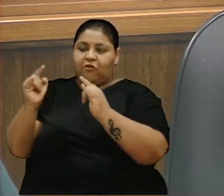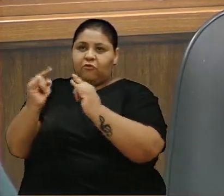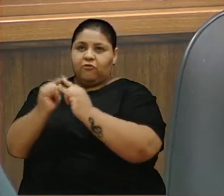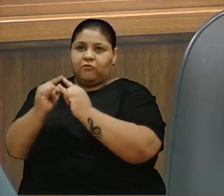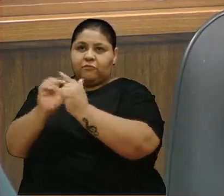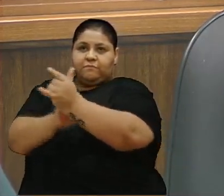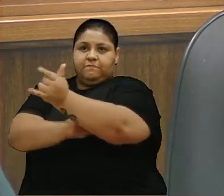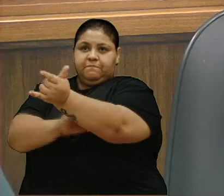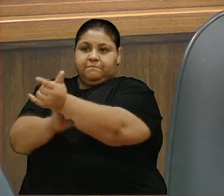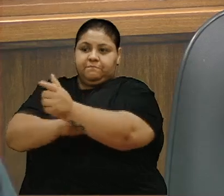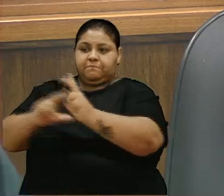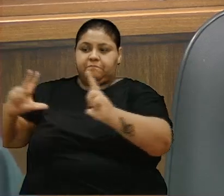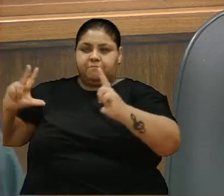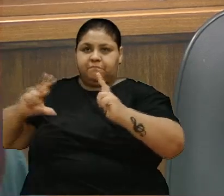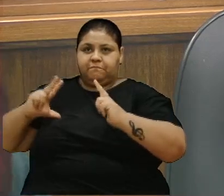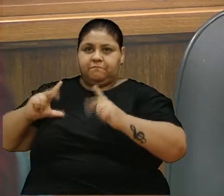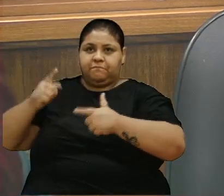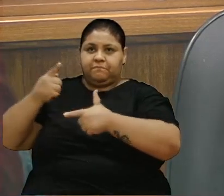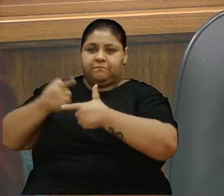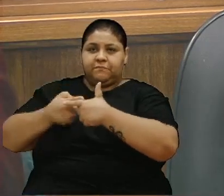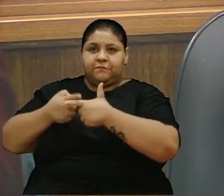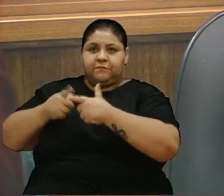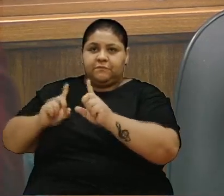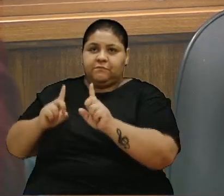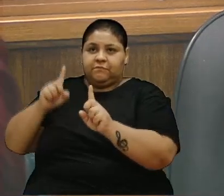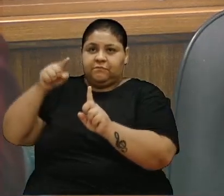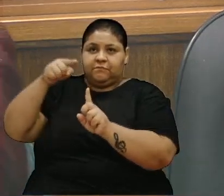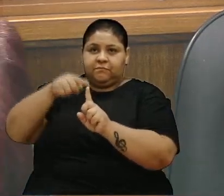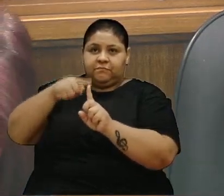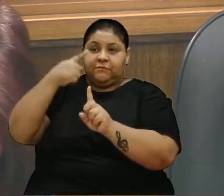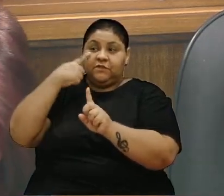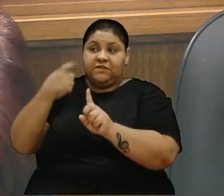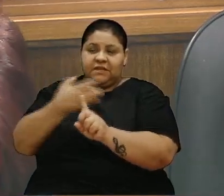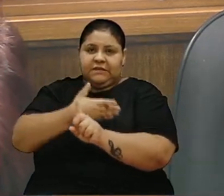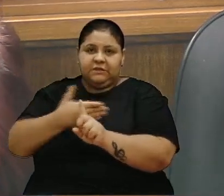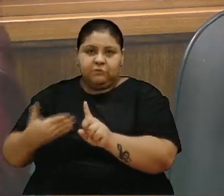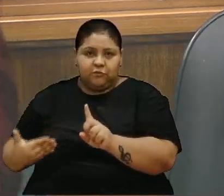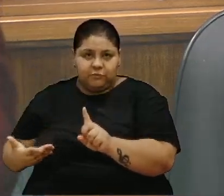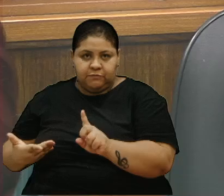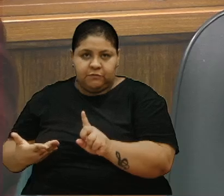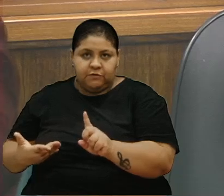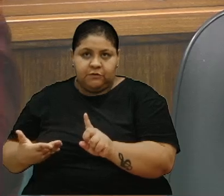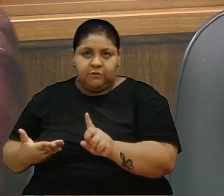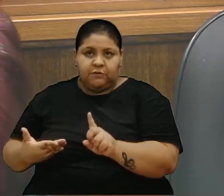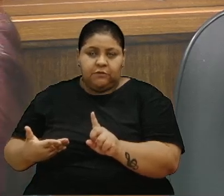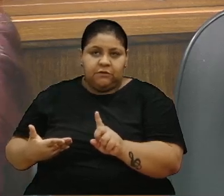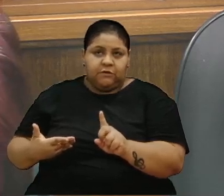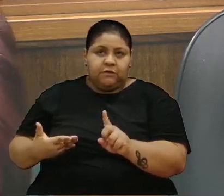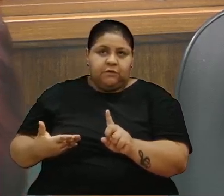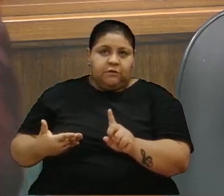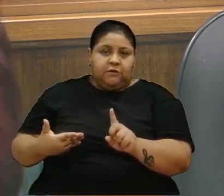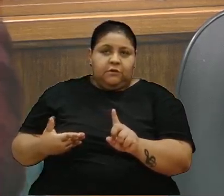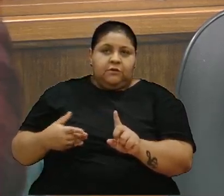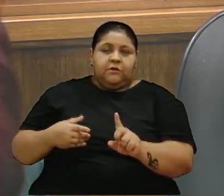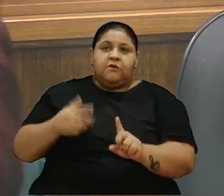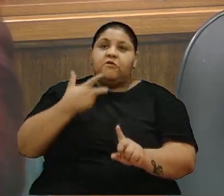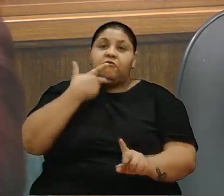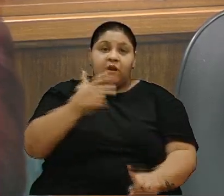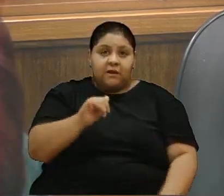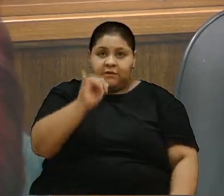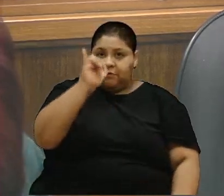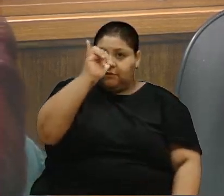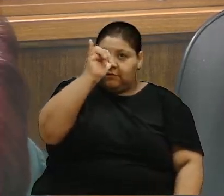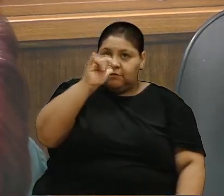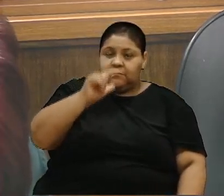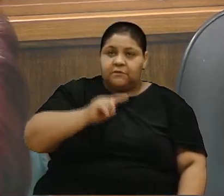instituição privada que tem o caráter de interesse público. Aqui a gente cita o Quindim, mas a gente tem